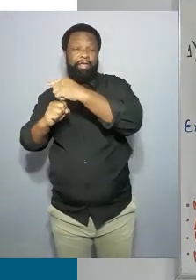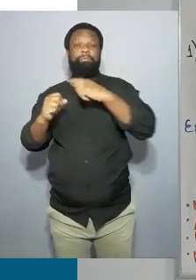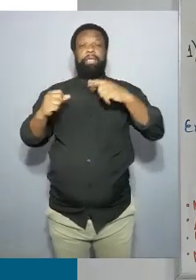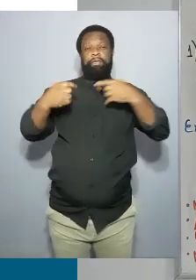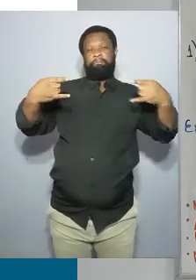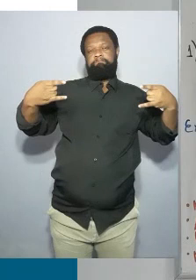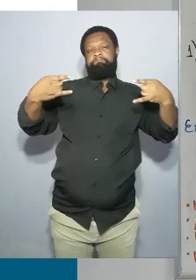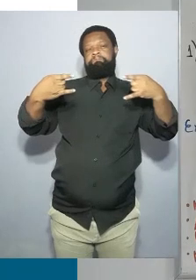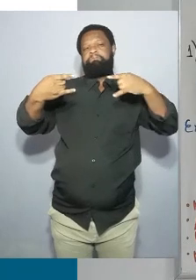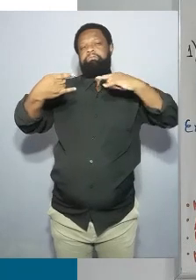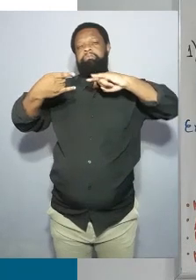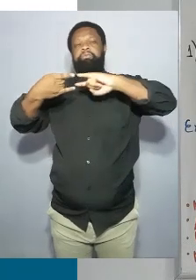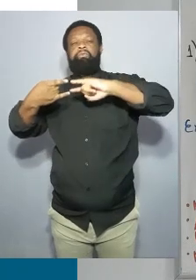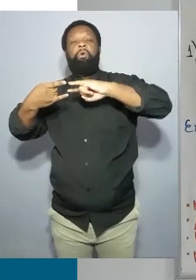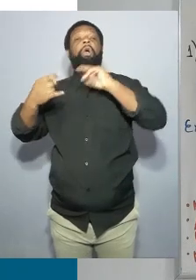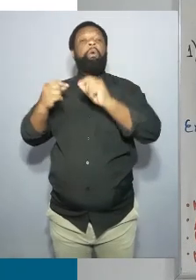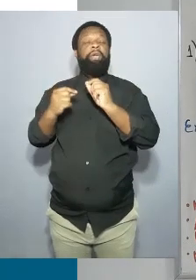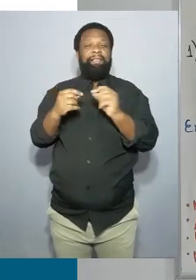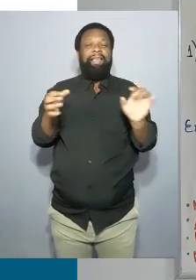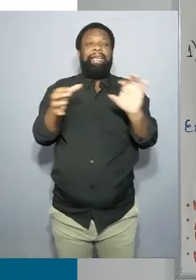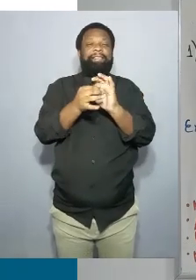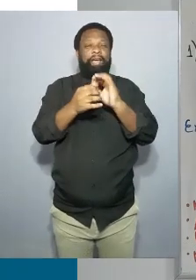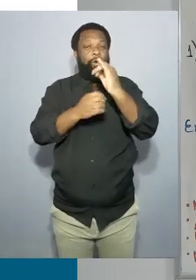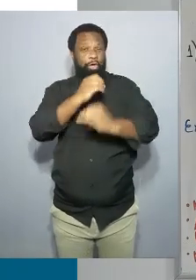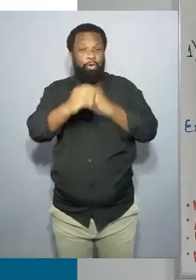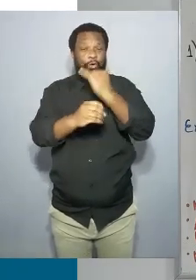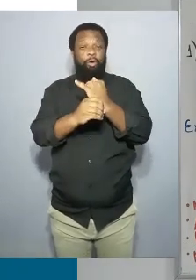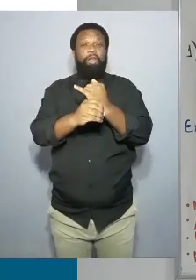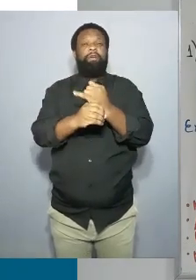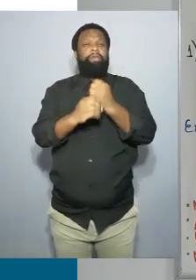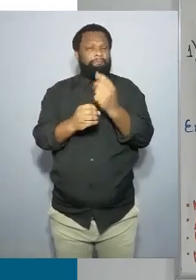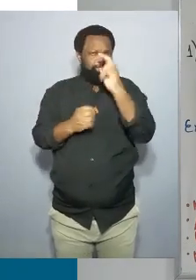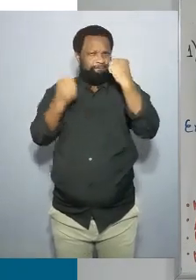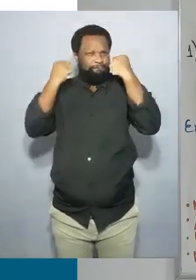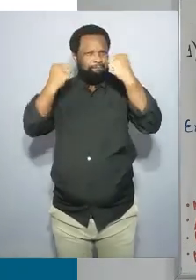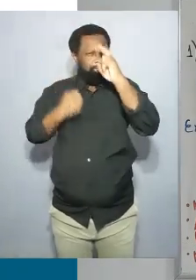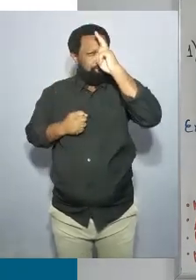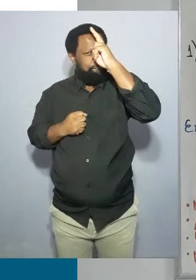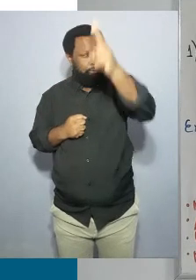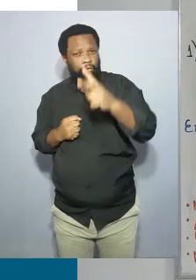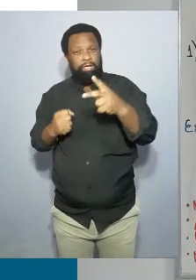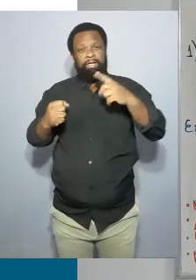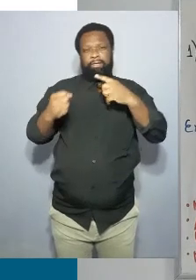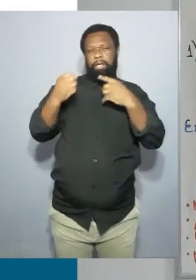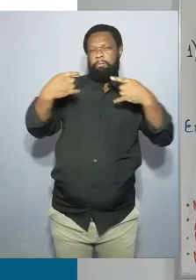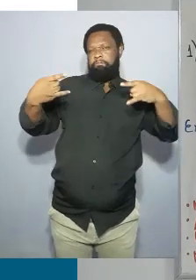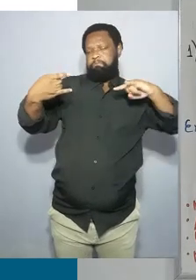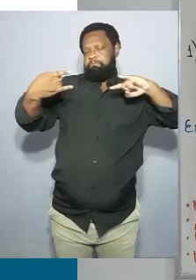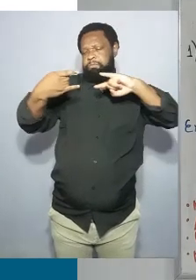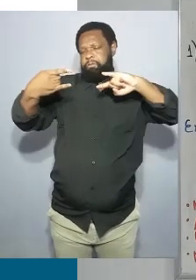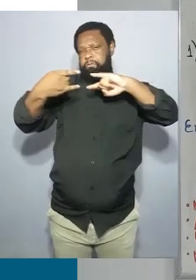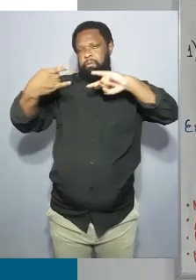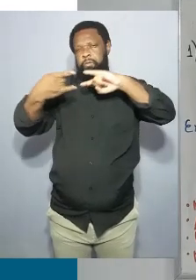que faz a ligação iônica ser muito forte, né? Essa atração justamente